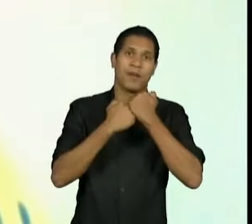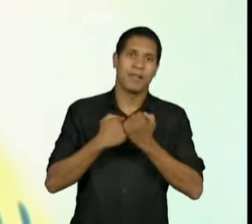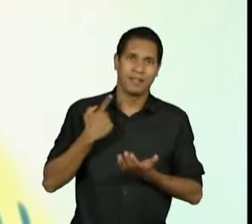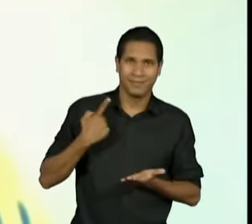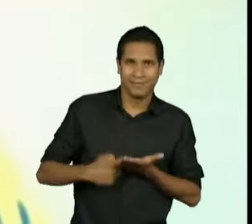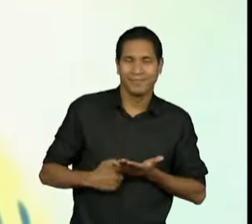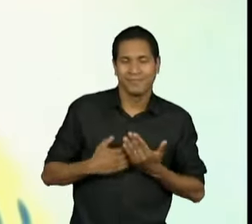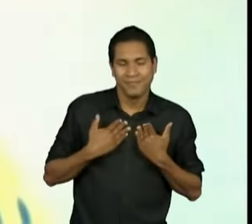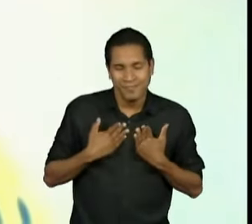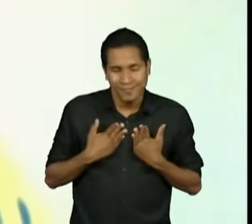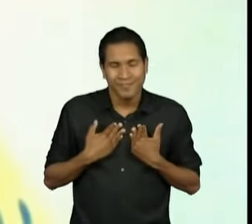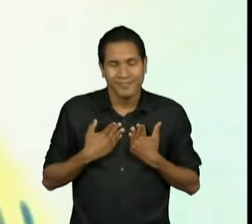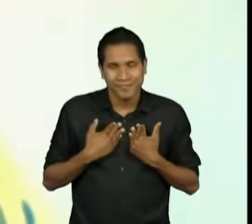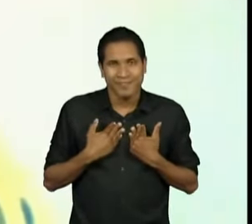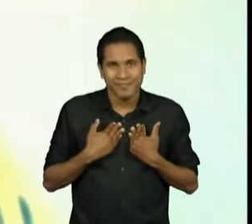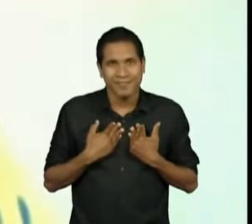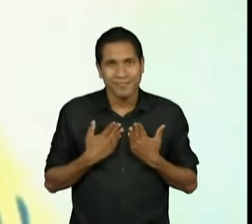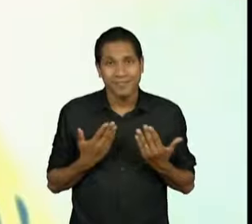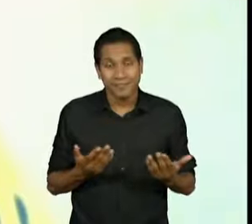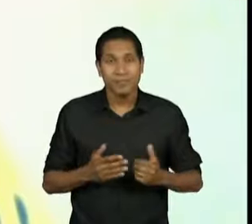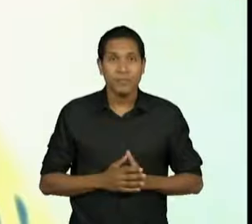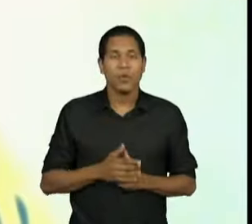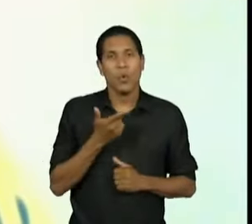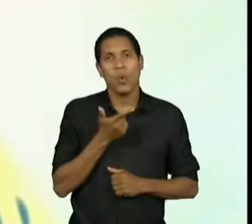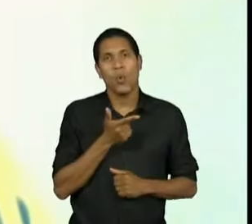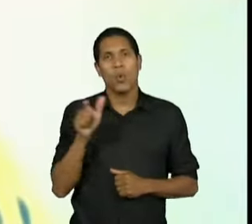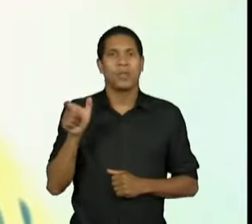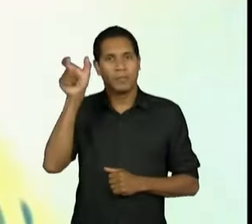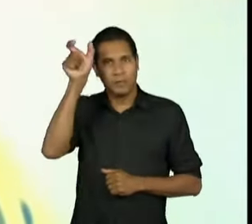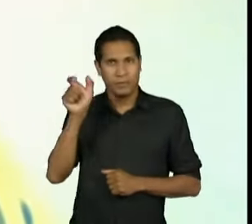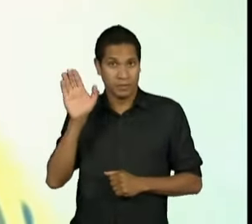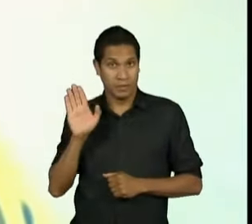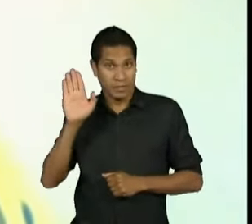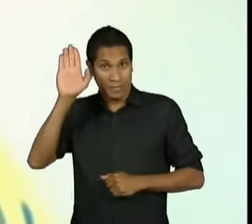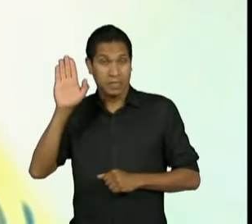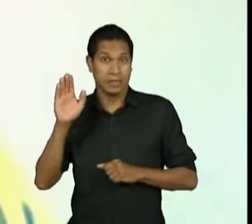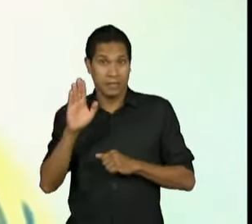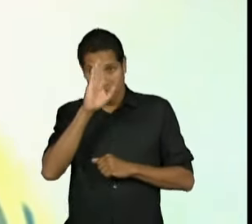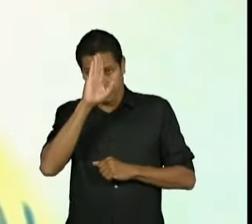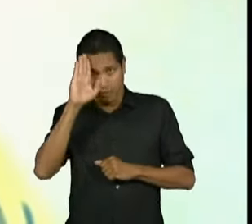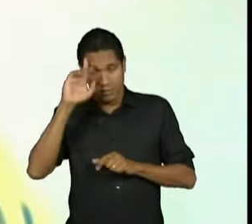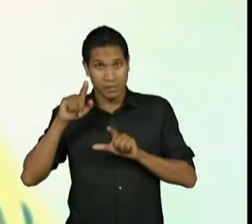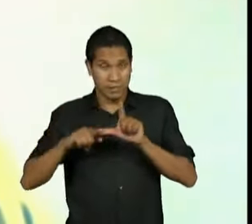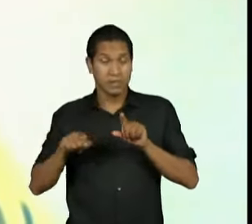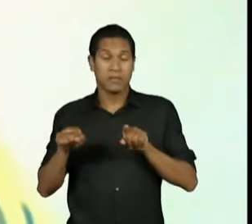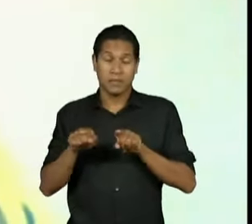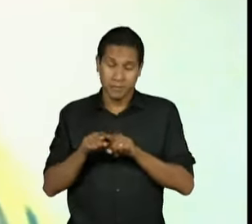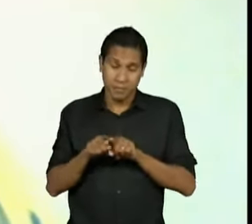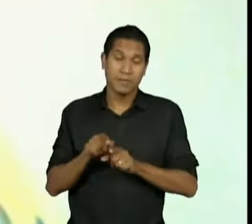comprometida comigo. Um outro candidato também, quando soube,